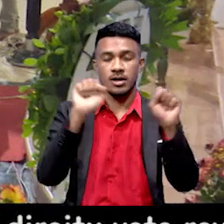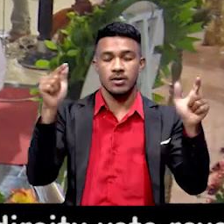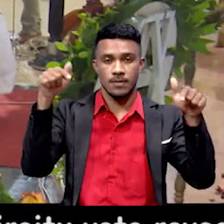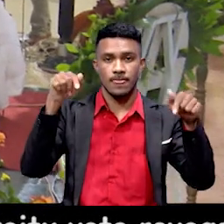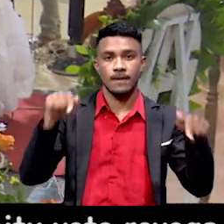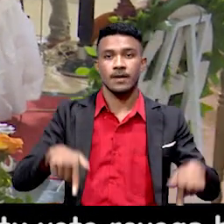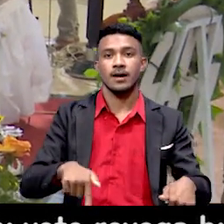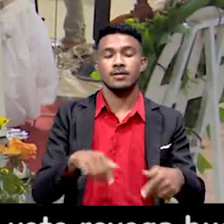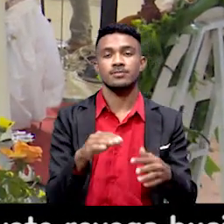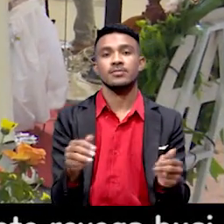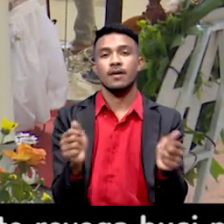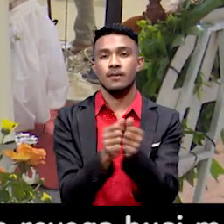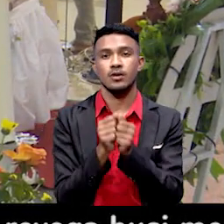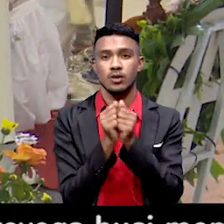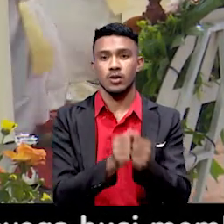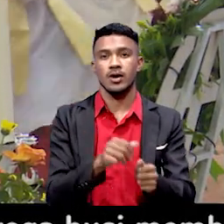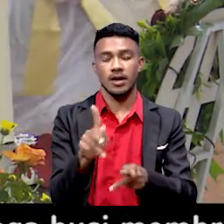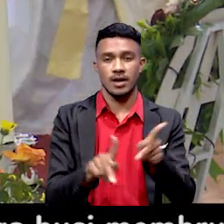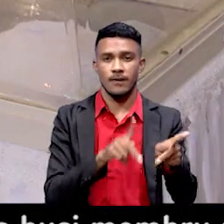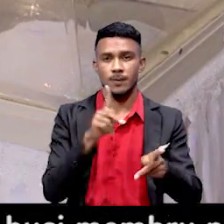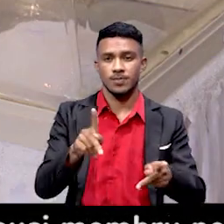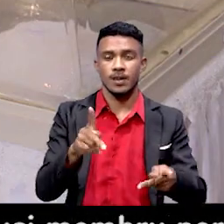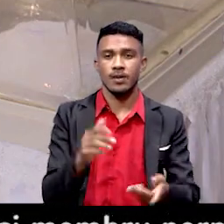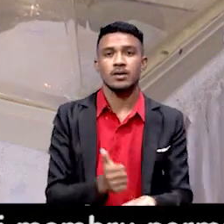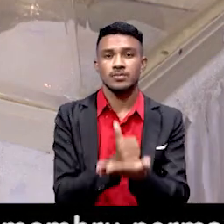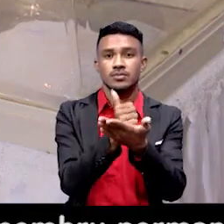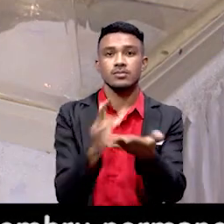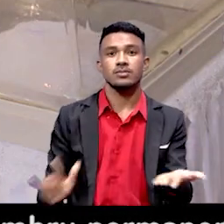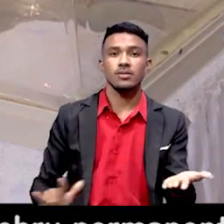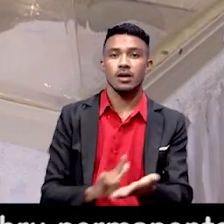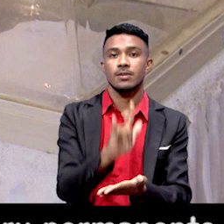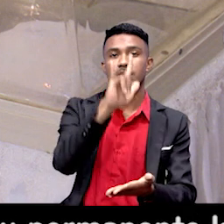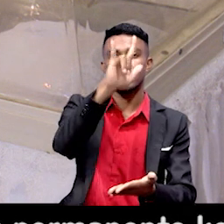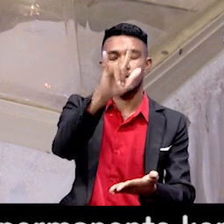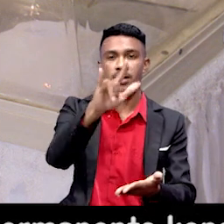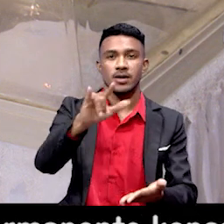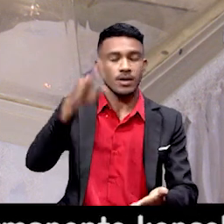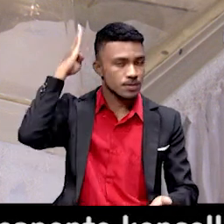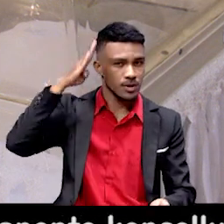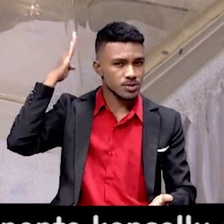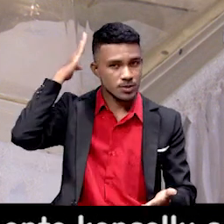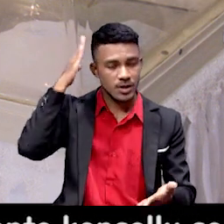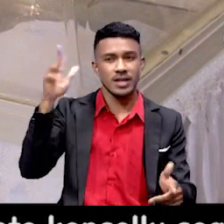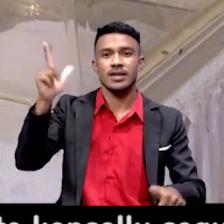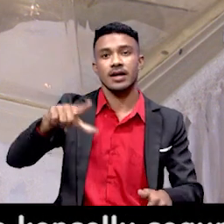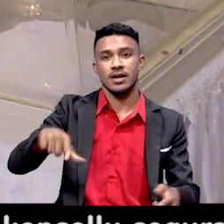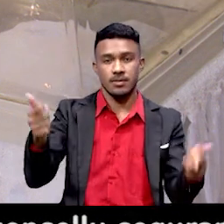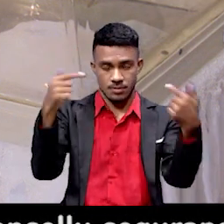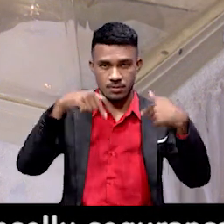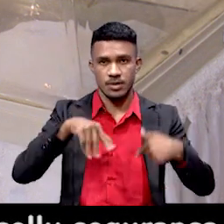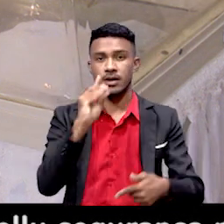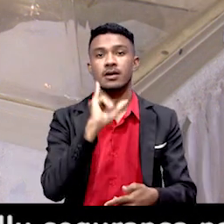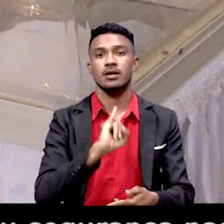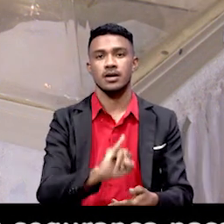preocupa ho atendimento husi pessoal airu nebe halo evakuasaun ba bispo Dom Basilio do Nascimento tarde mai capital dili. Aparelho ia